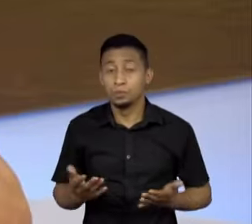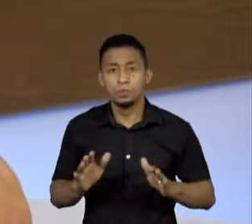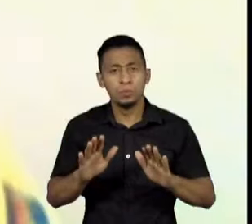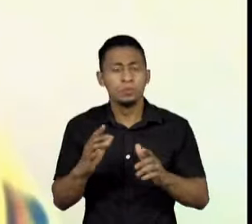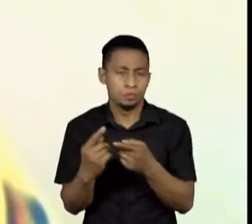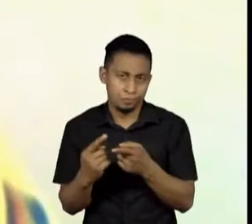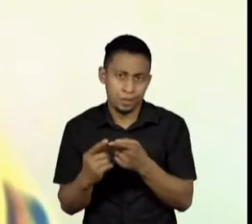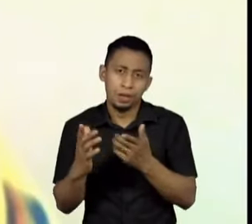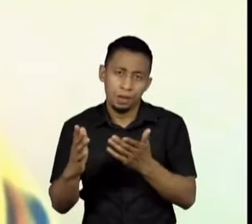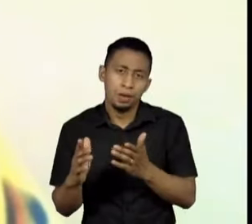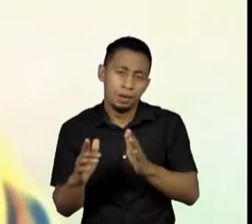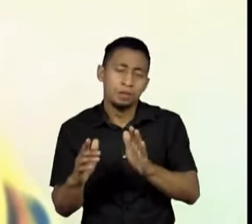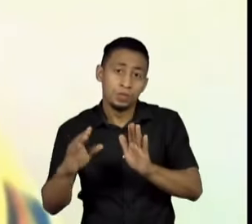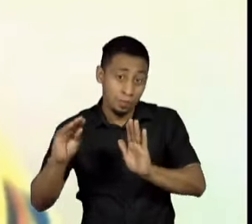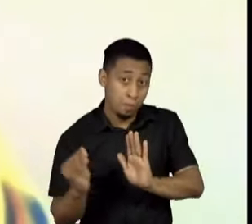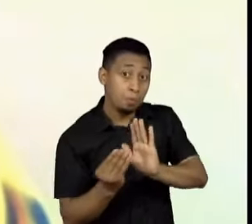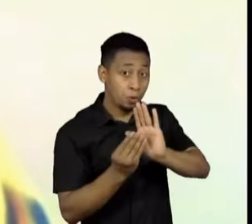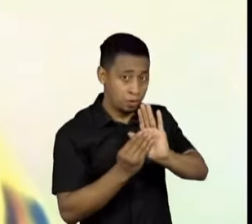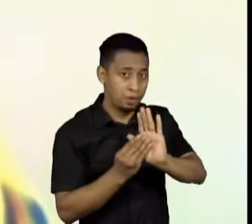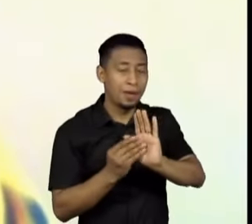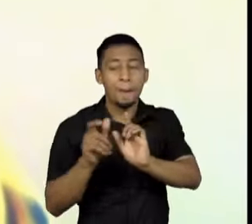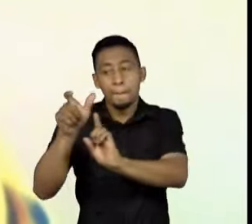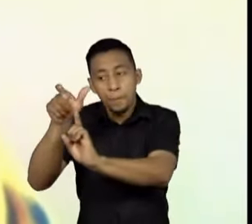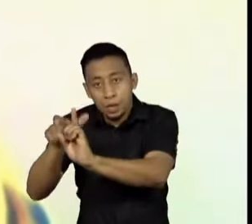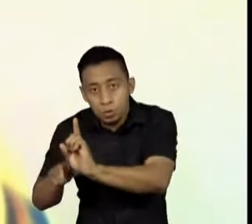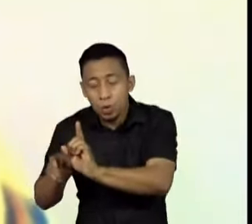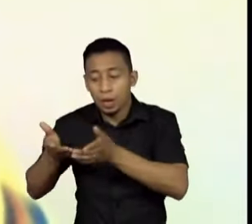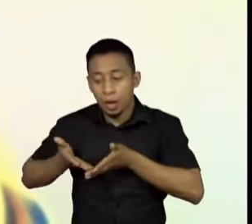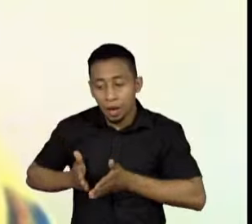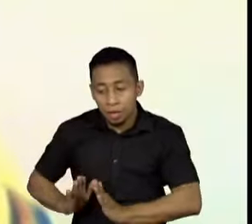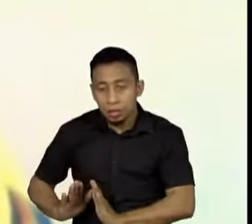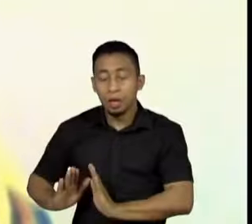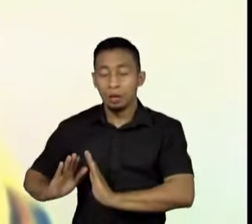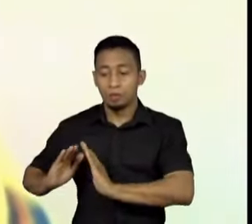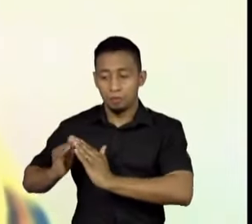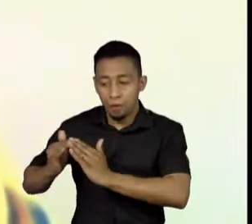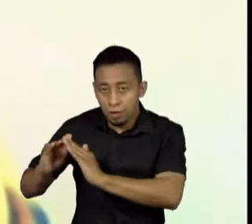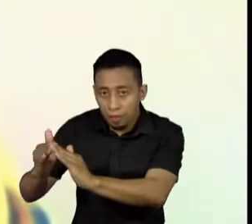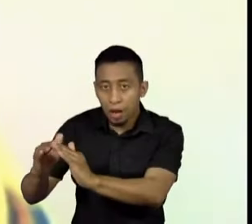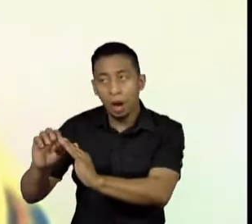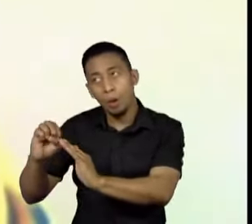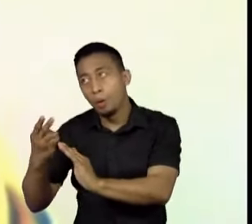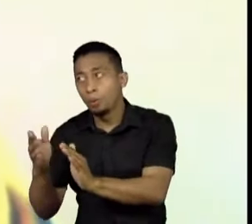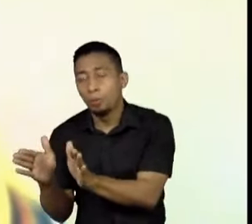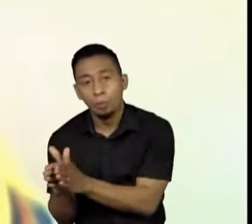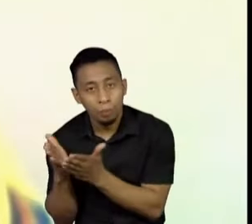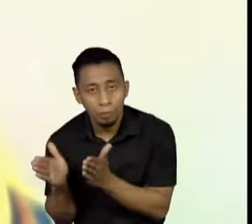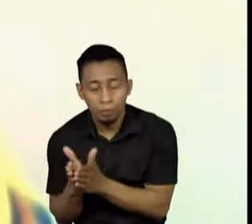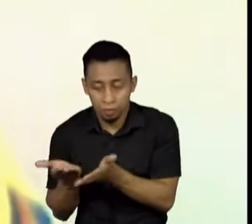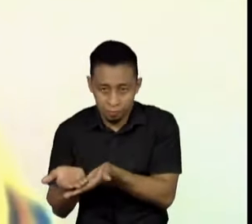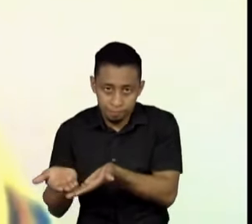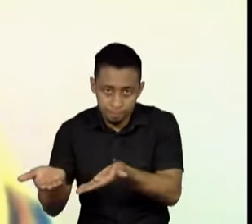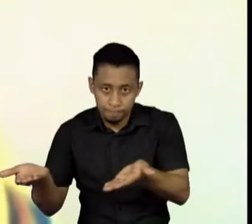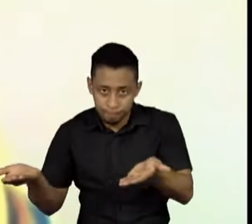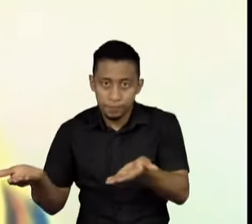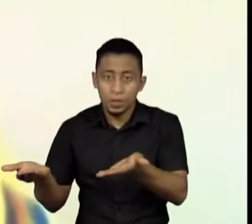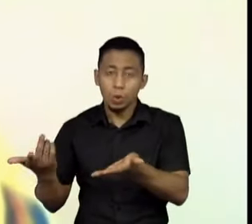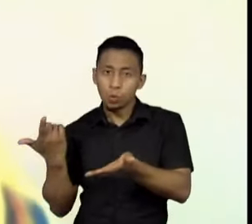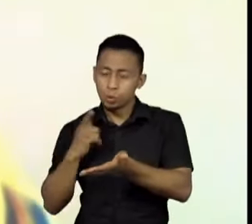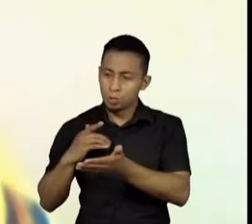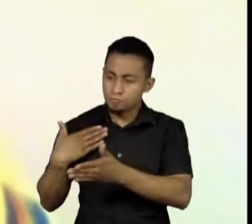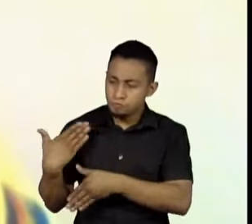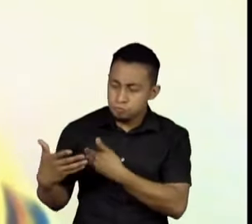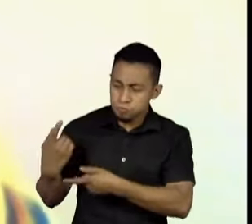coloca os sujeitos que veio dessas experiências sociais subalternizadas e